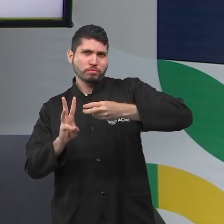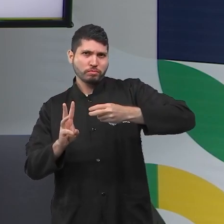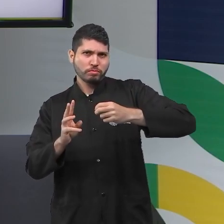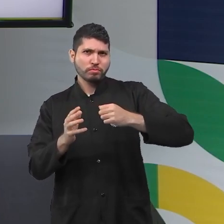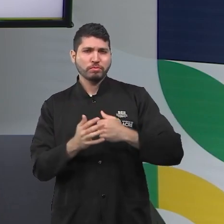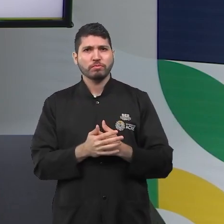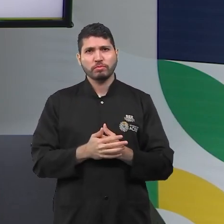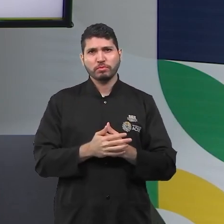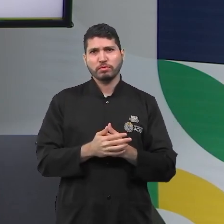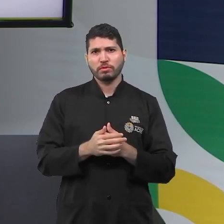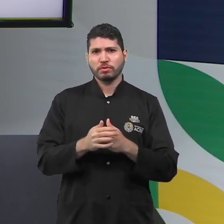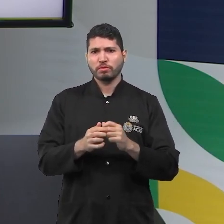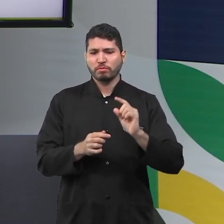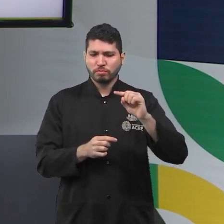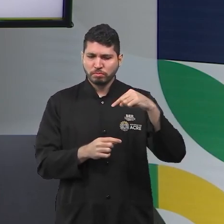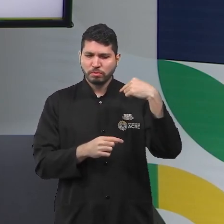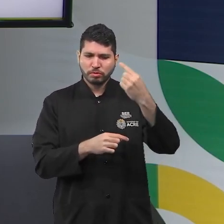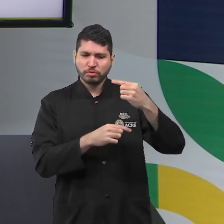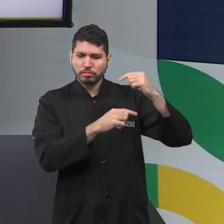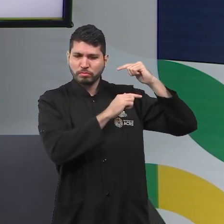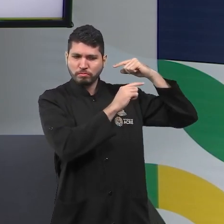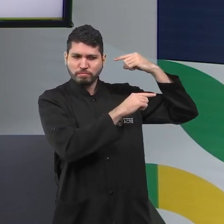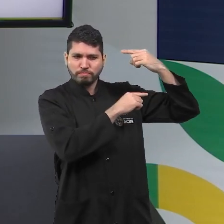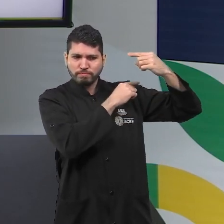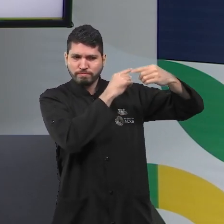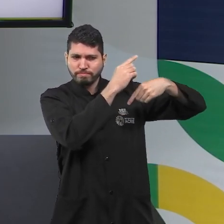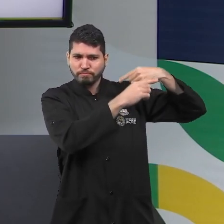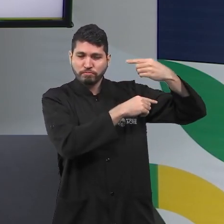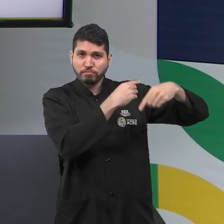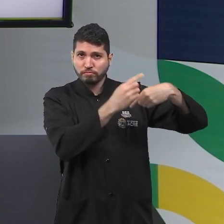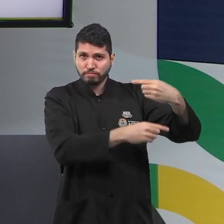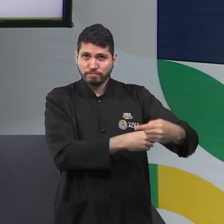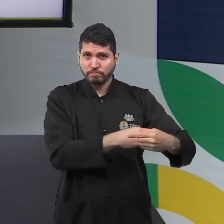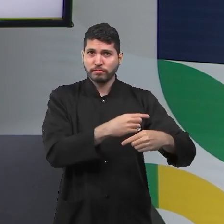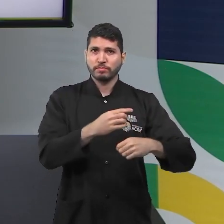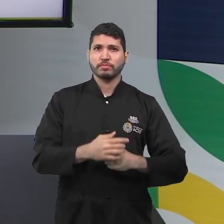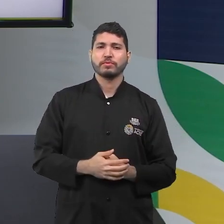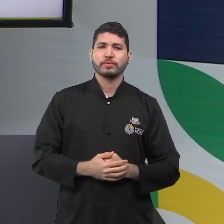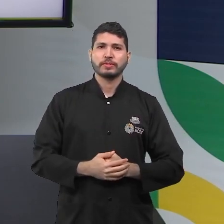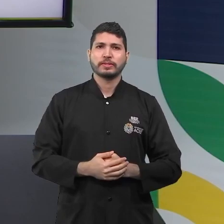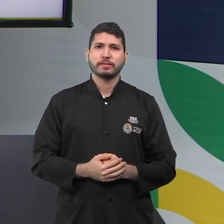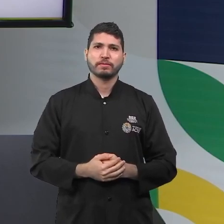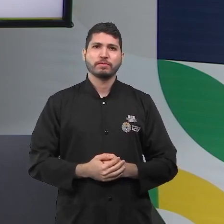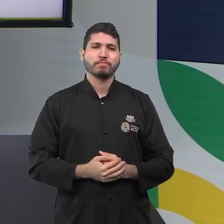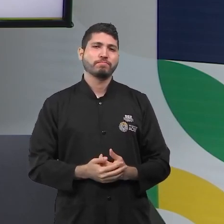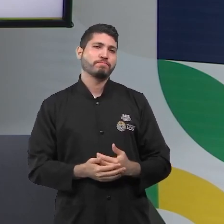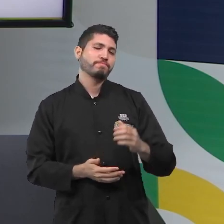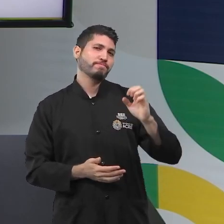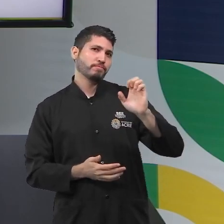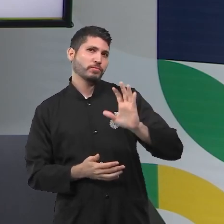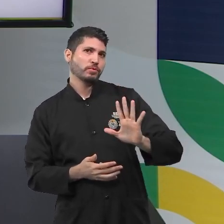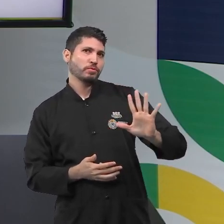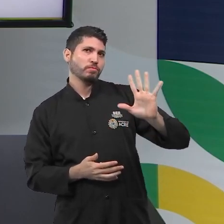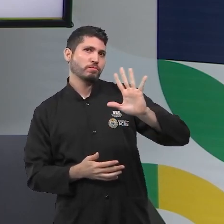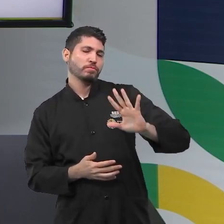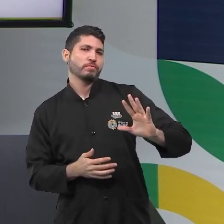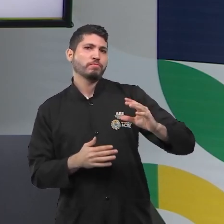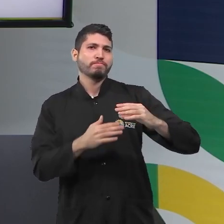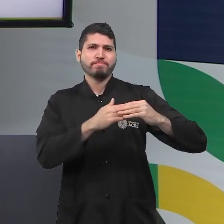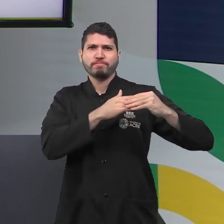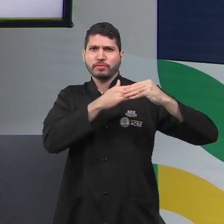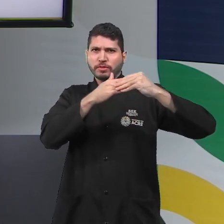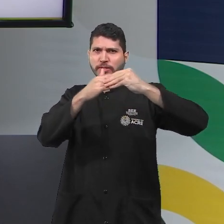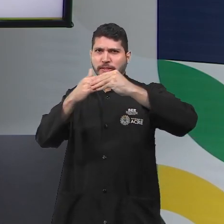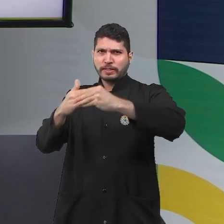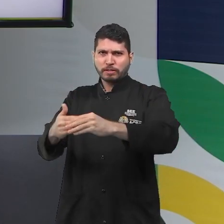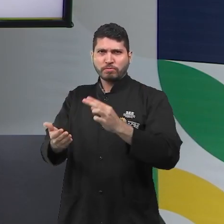próximo que Jesus mandava amar. Não é à toa que os seus chefes lá da Europa mandaram uma carta para ele dizendo